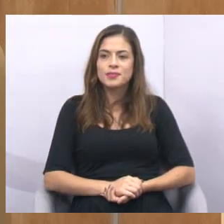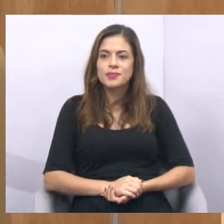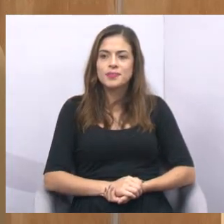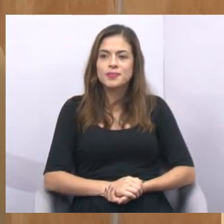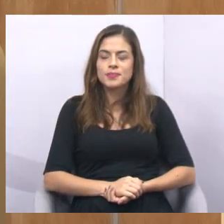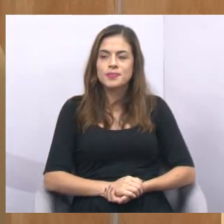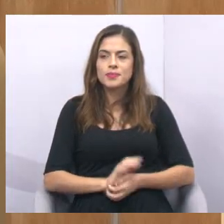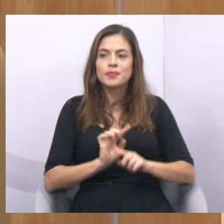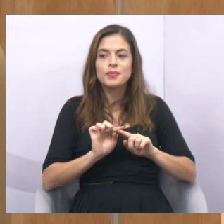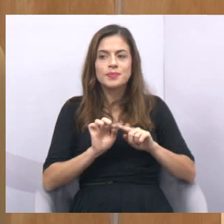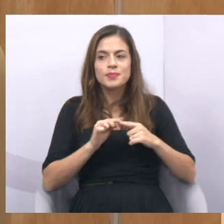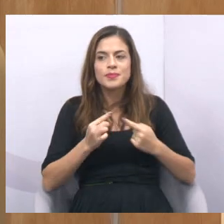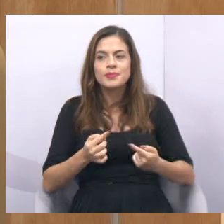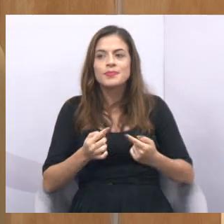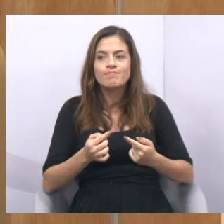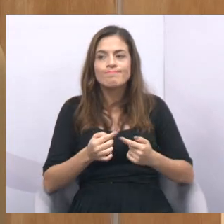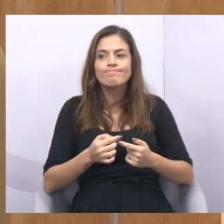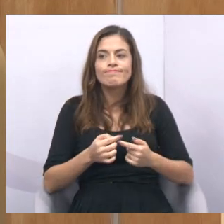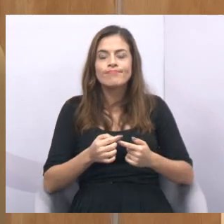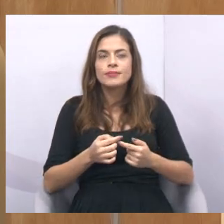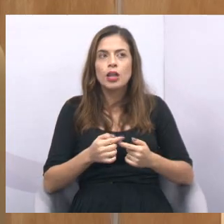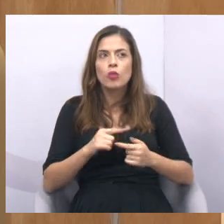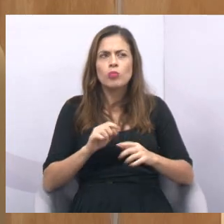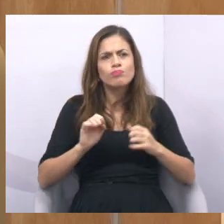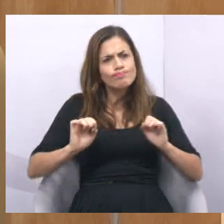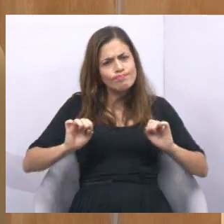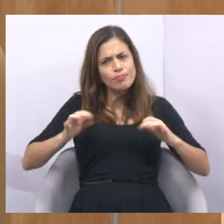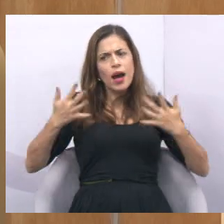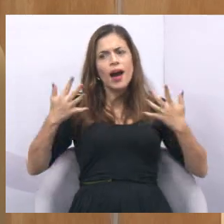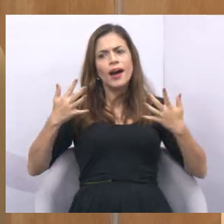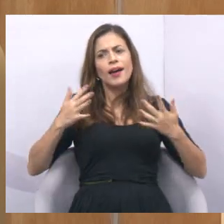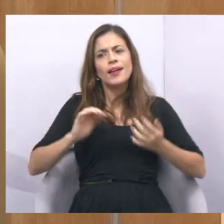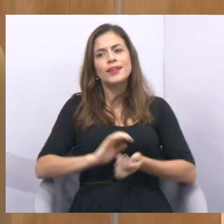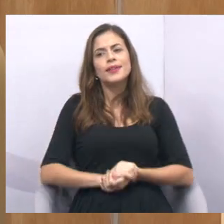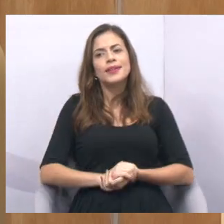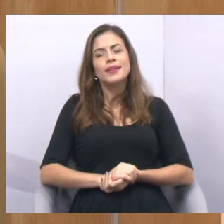Mas, eu, sinceramente, o que me surpreendeu,